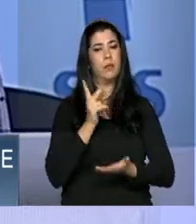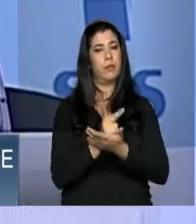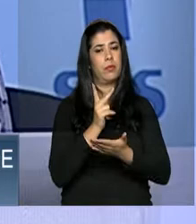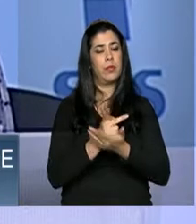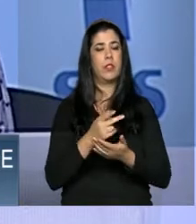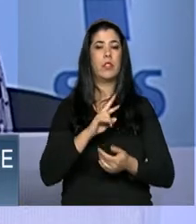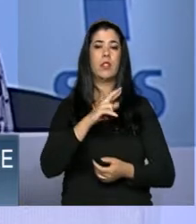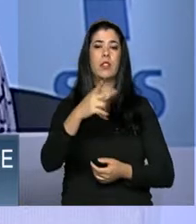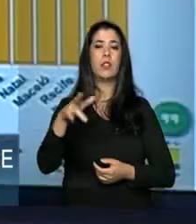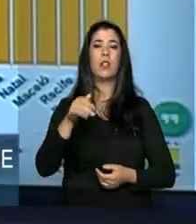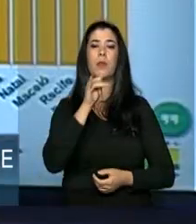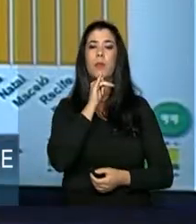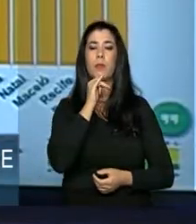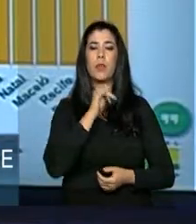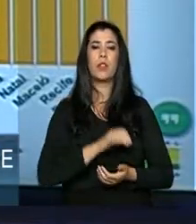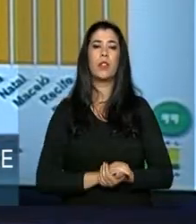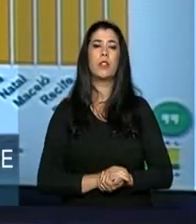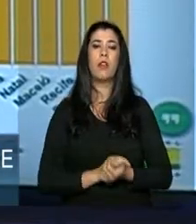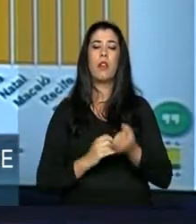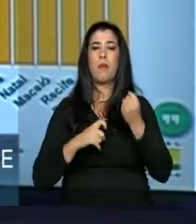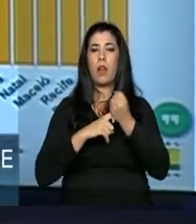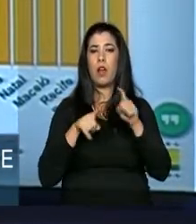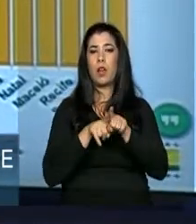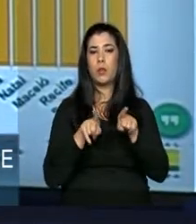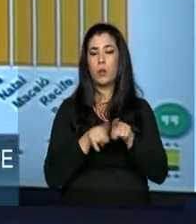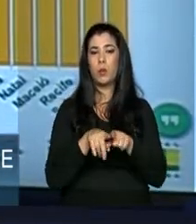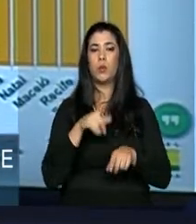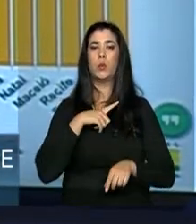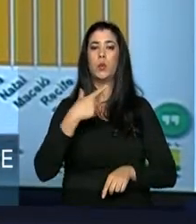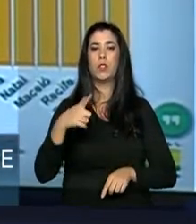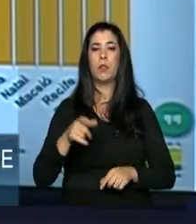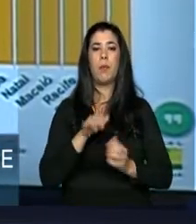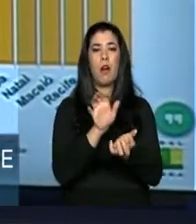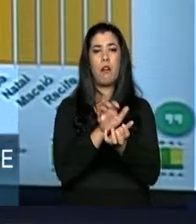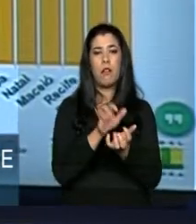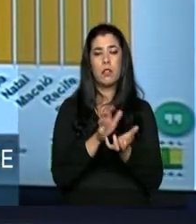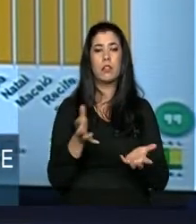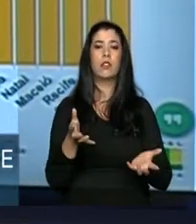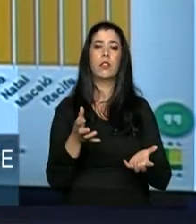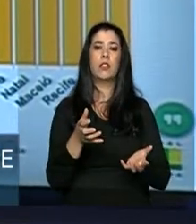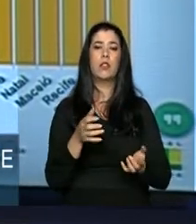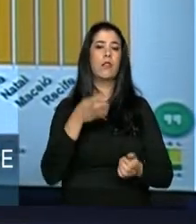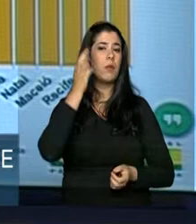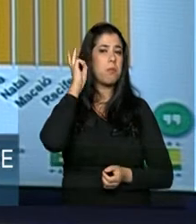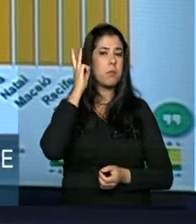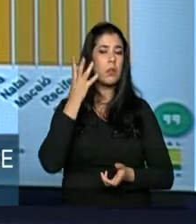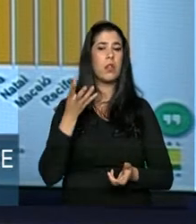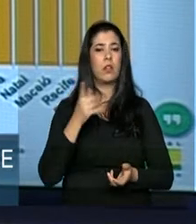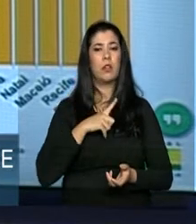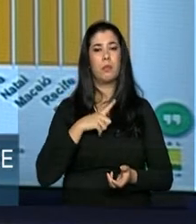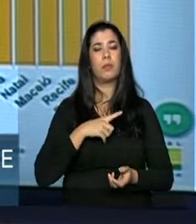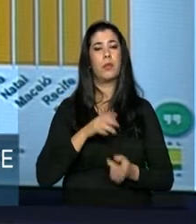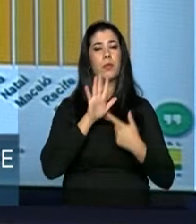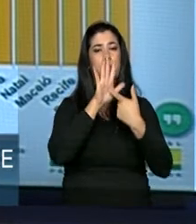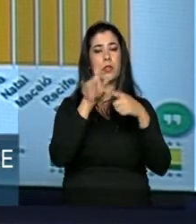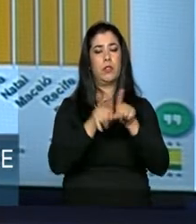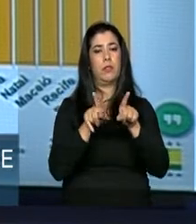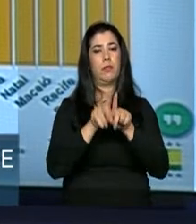maiores em Aracaju, Salvador, Recife, menores em Cuiabá e São Luís. Pode refletir